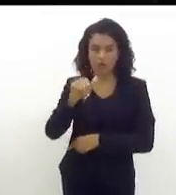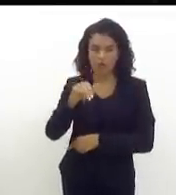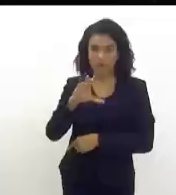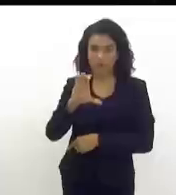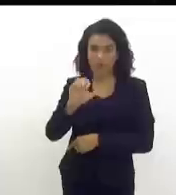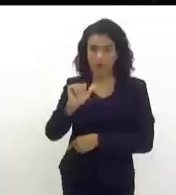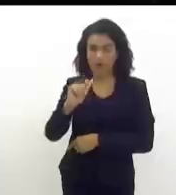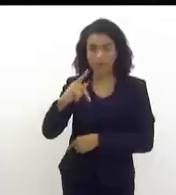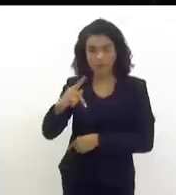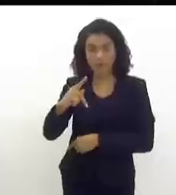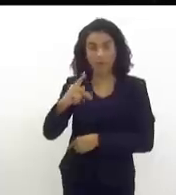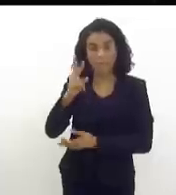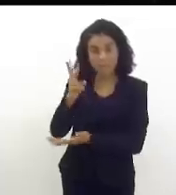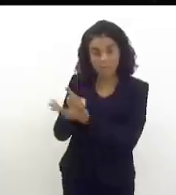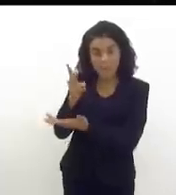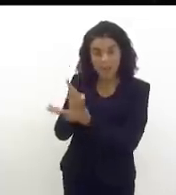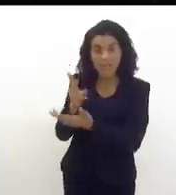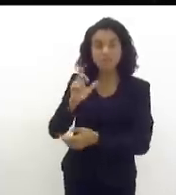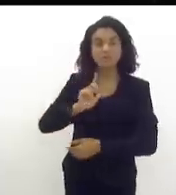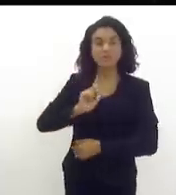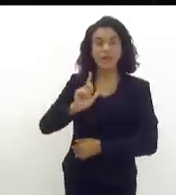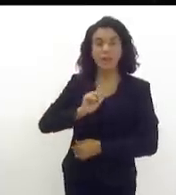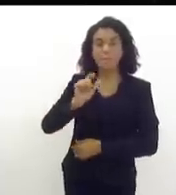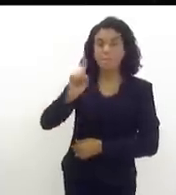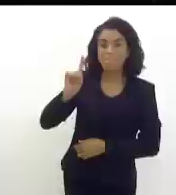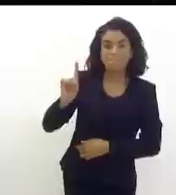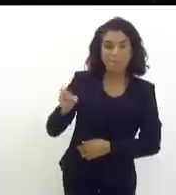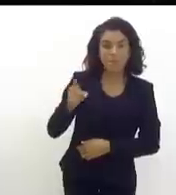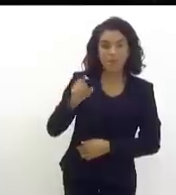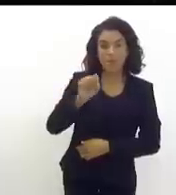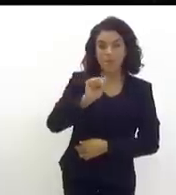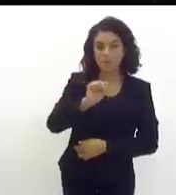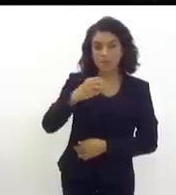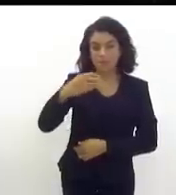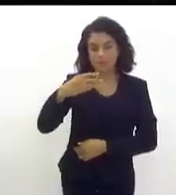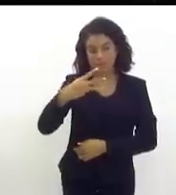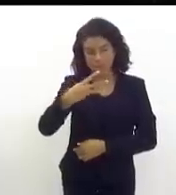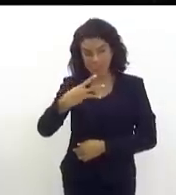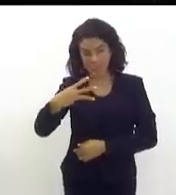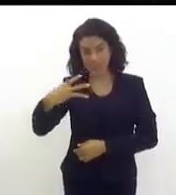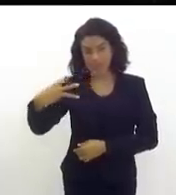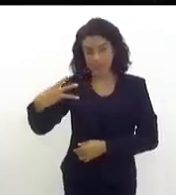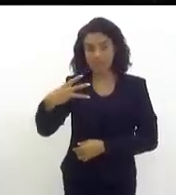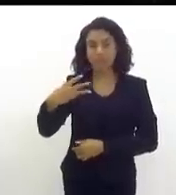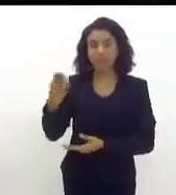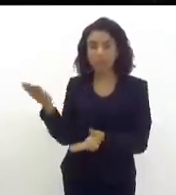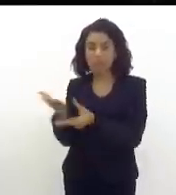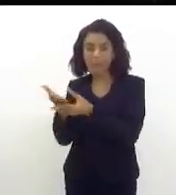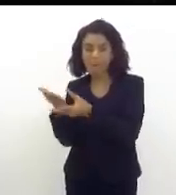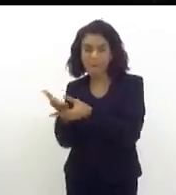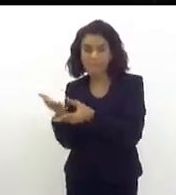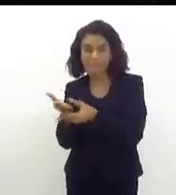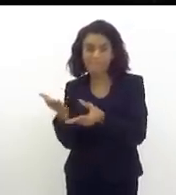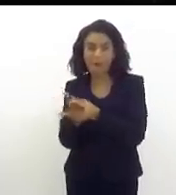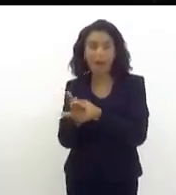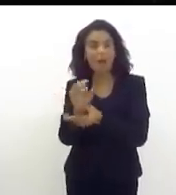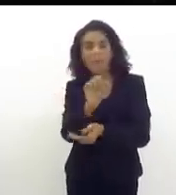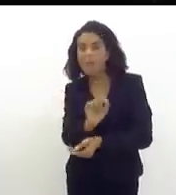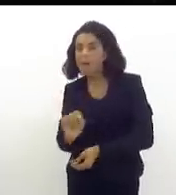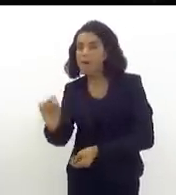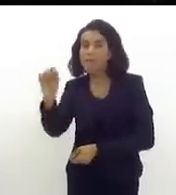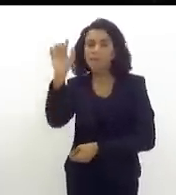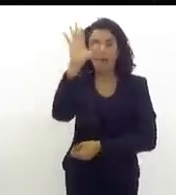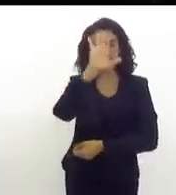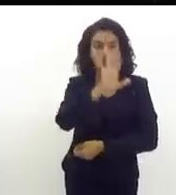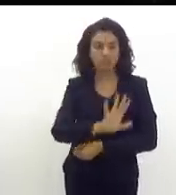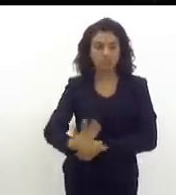a mesma responde 1382 processos em diversos Estados